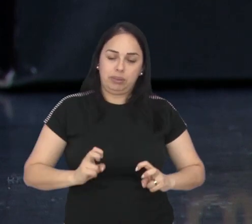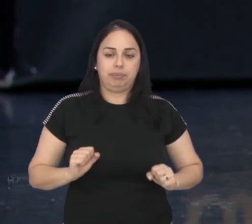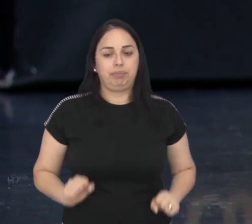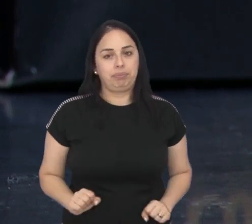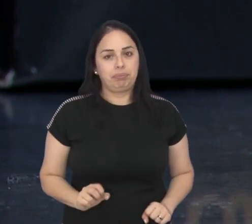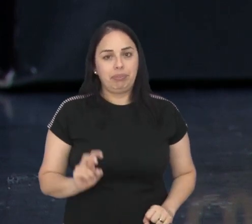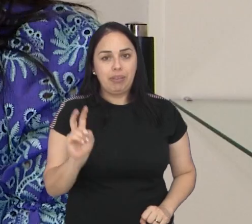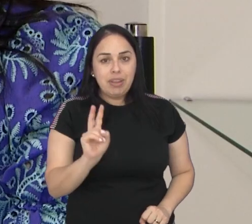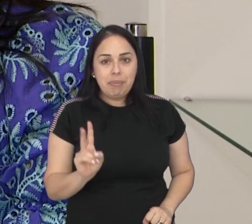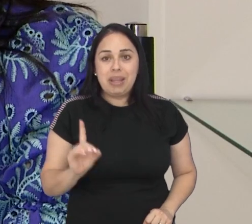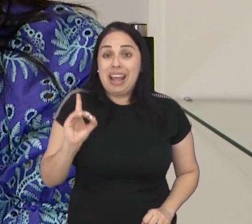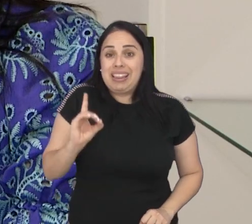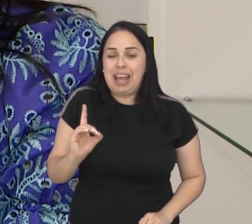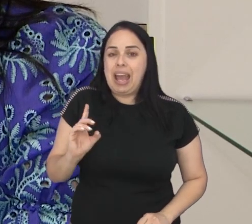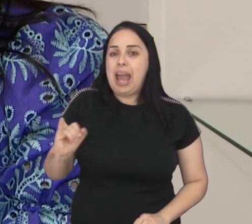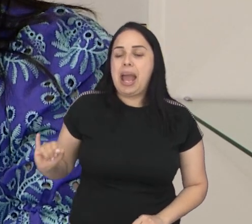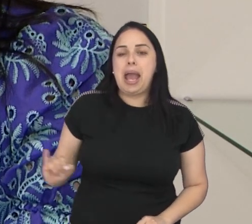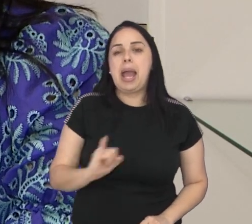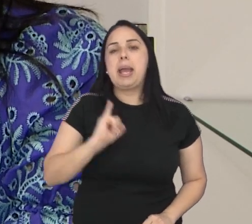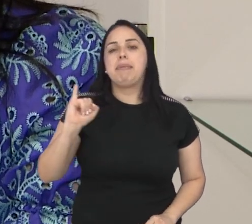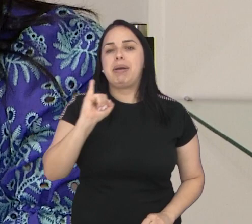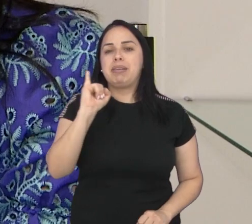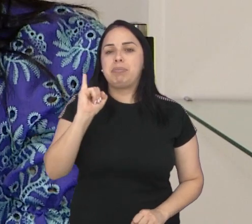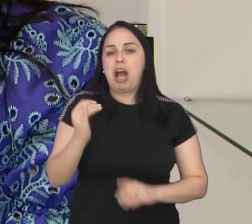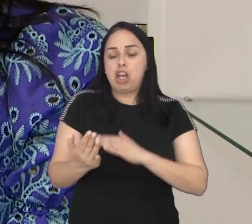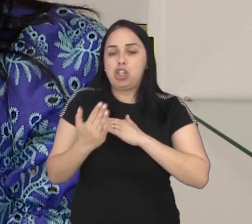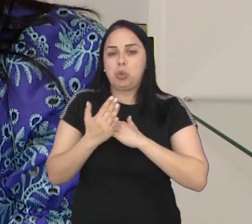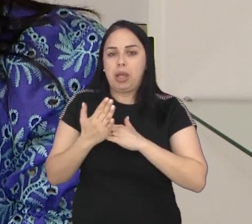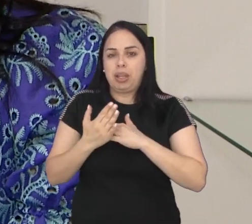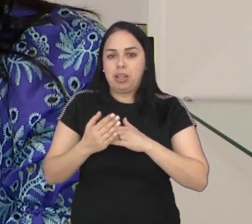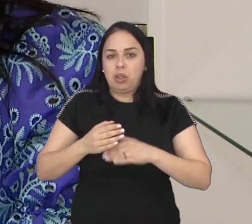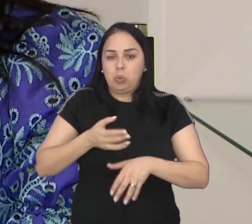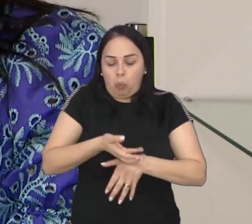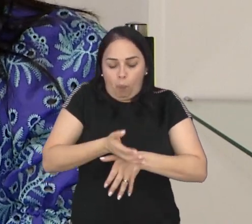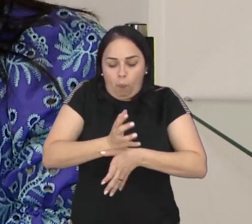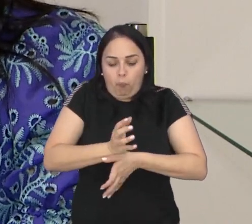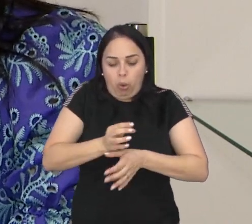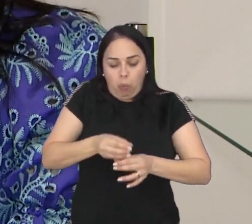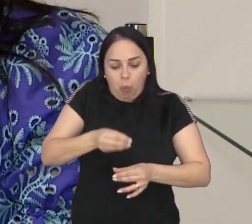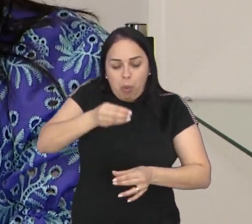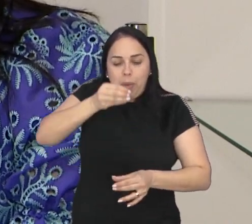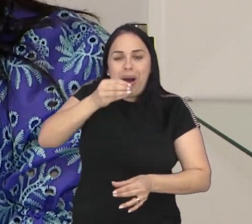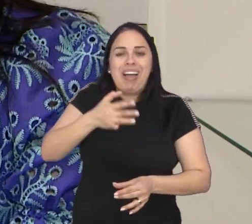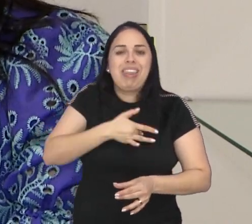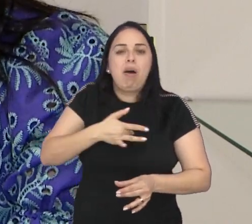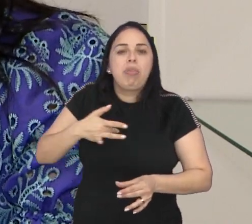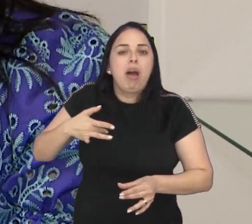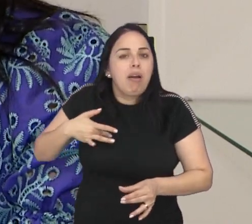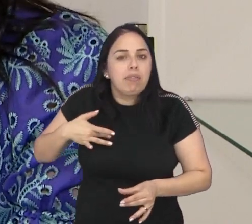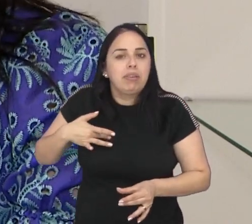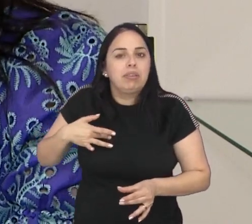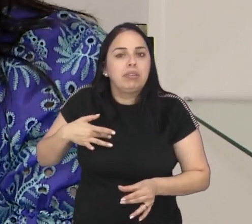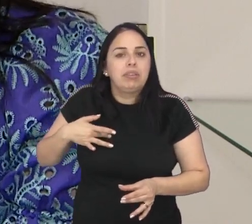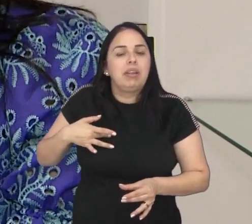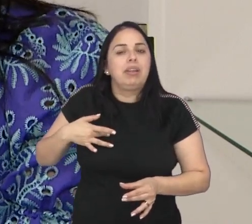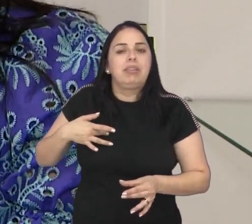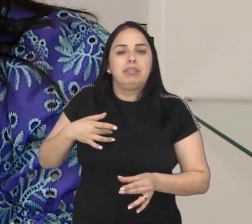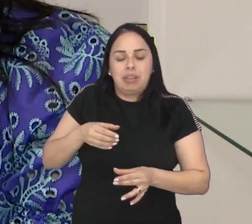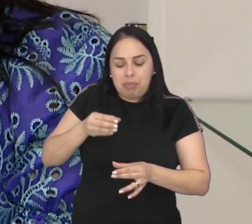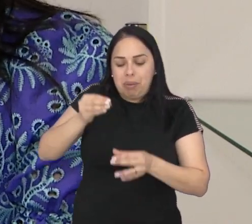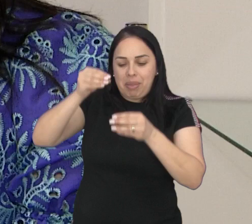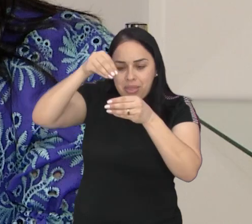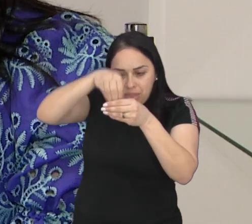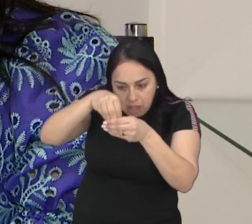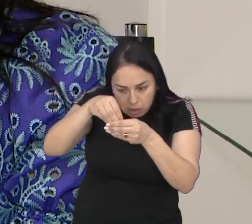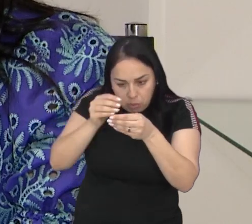ser tóxicos. A vitamina D ela é essencial para a função do osso, então é ela que mantém o osso saudável, ela